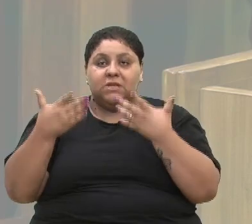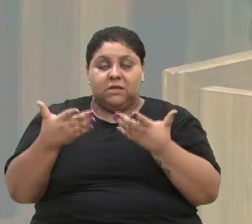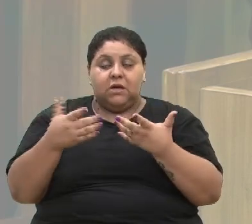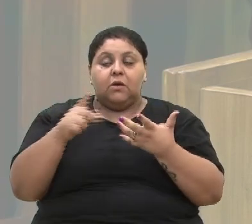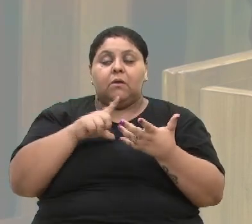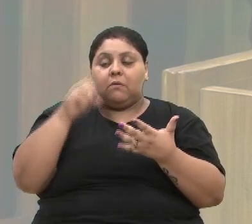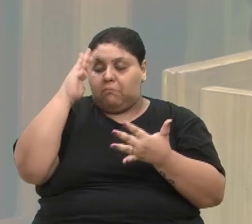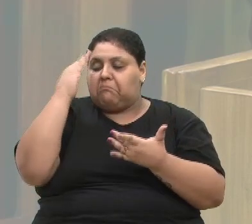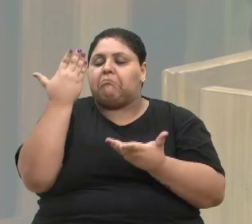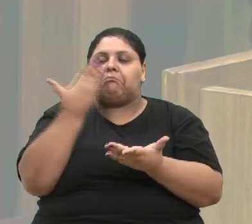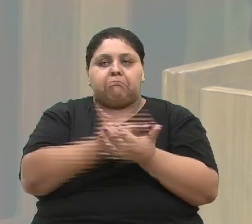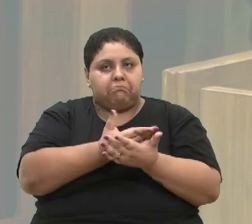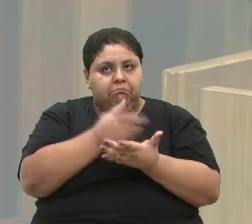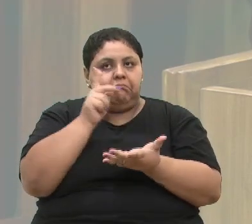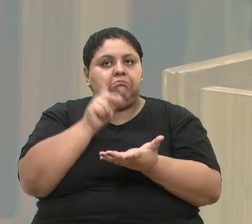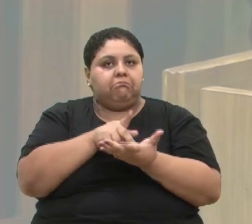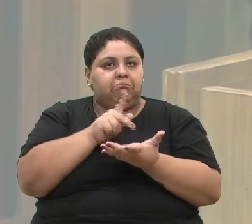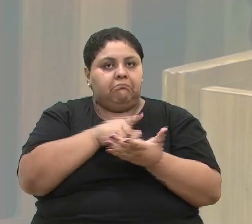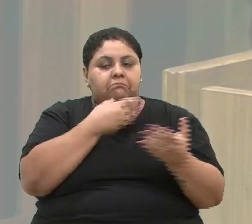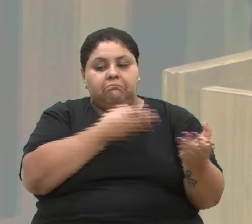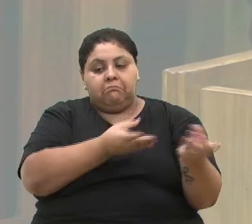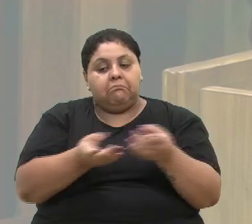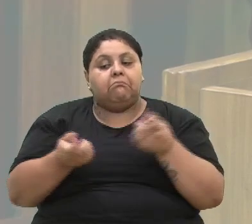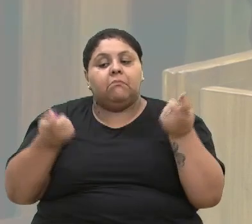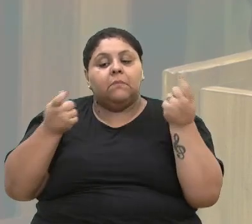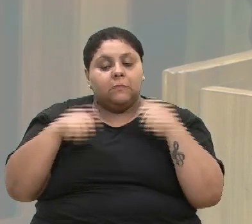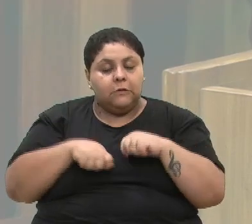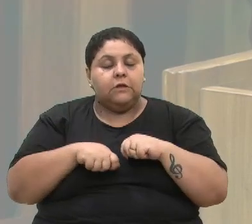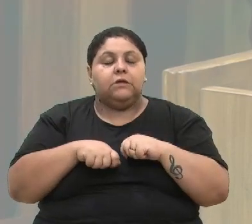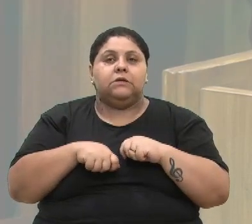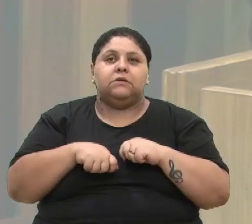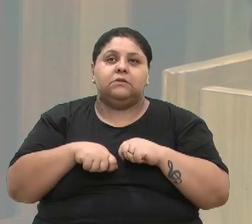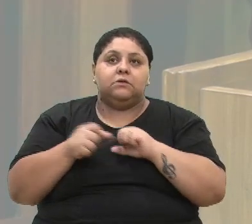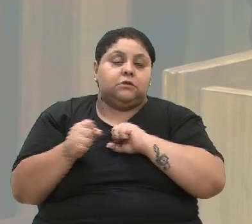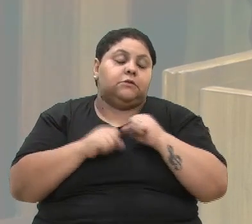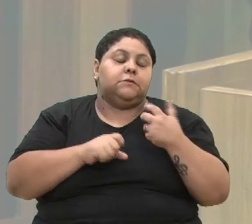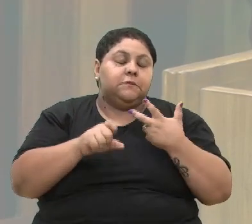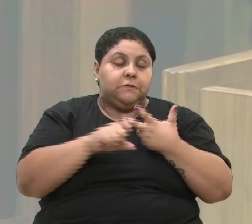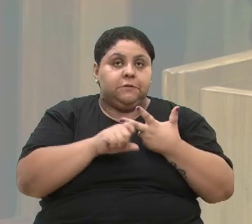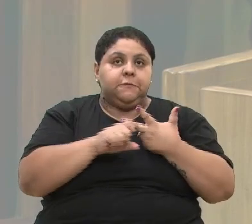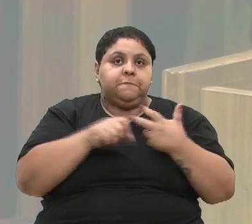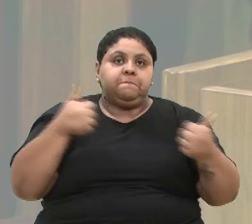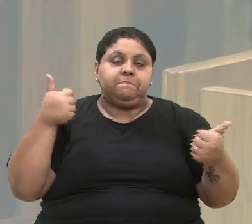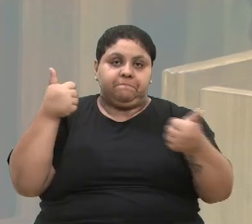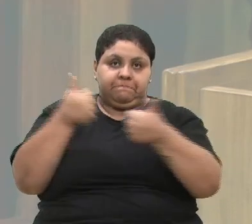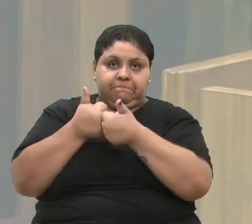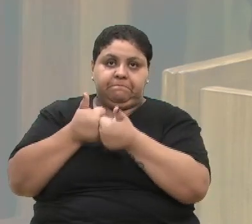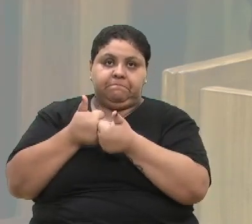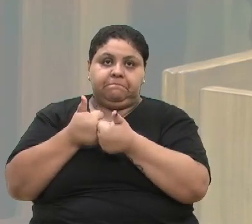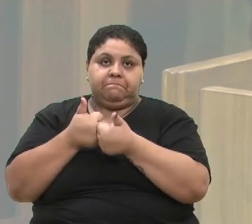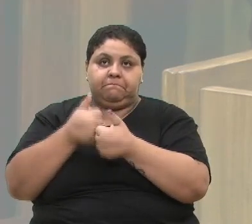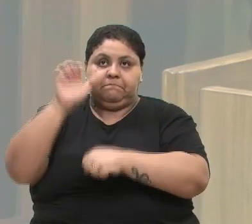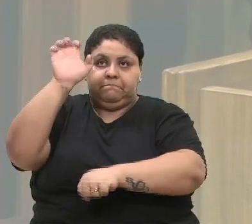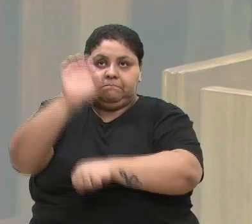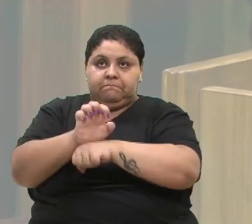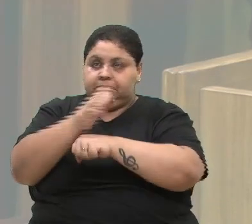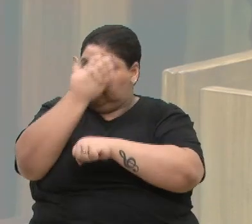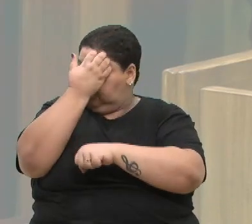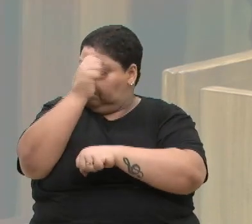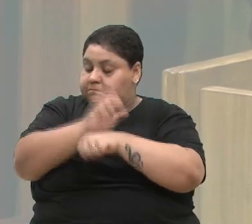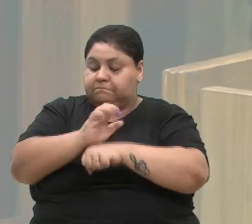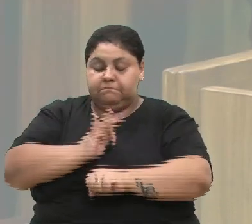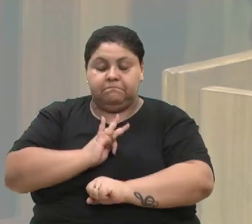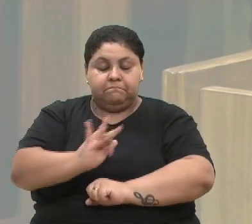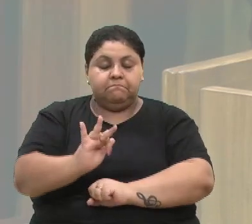certeza que teria muita necessidade que o Poder Executivo, junto juntamente com o estadual,